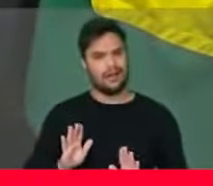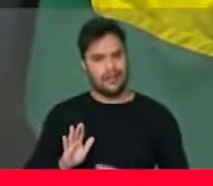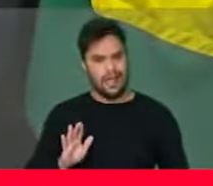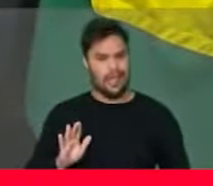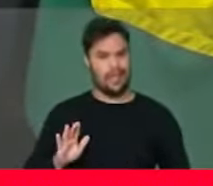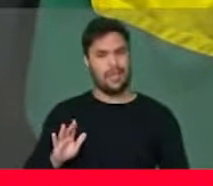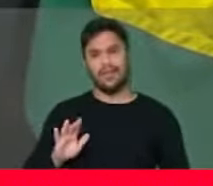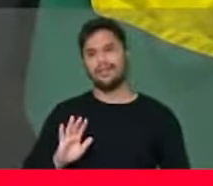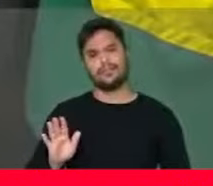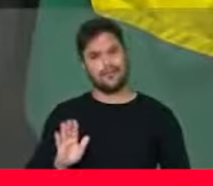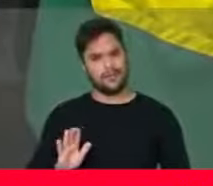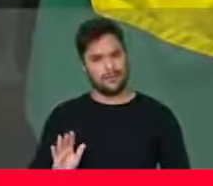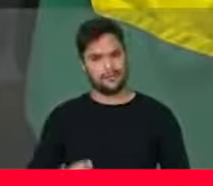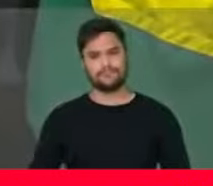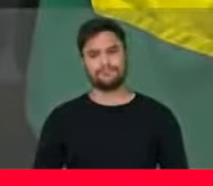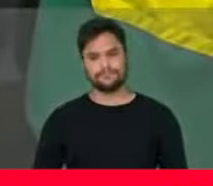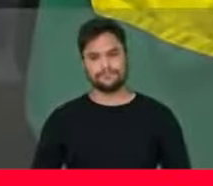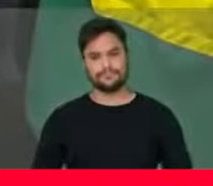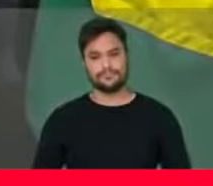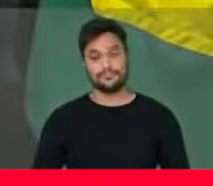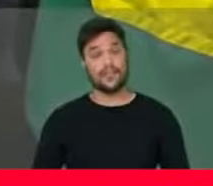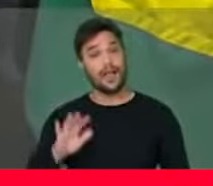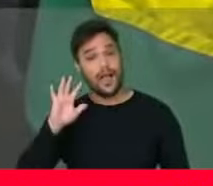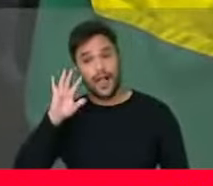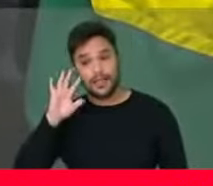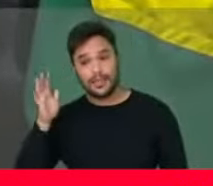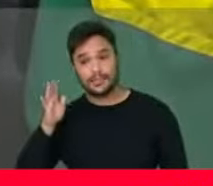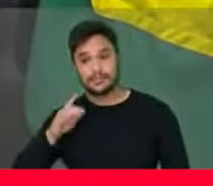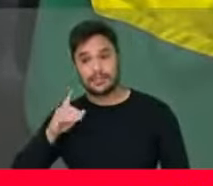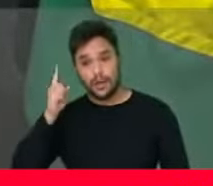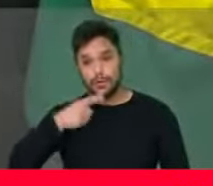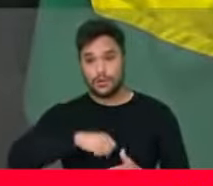É claro que não. A própria decisão de bloquear o X,